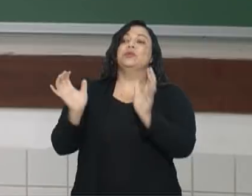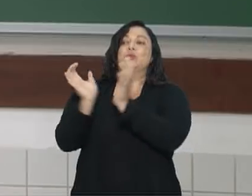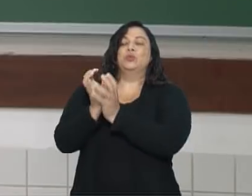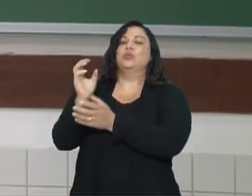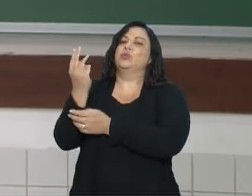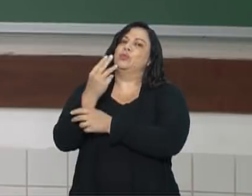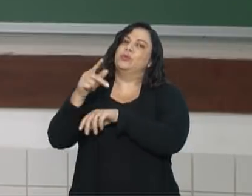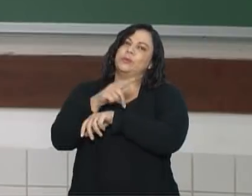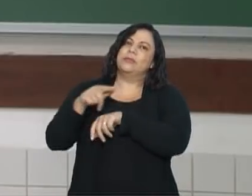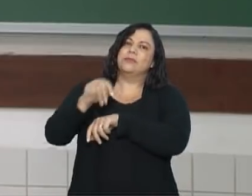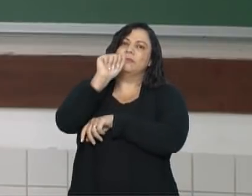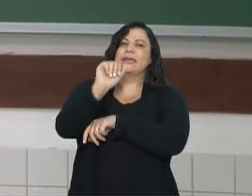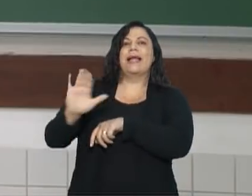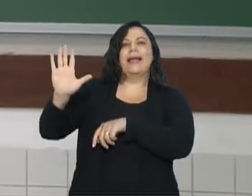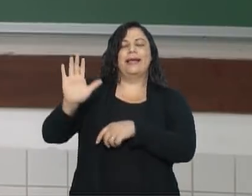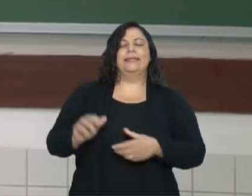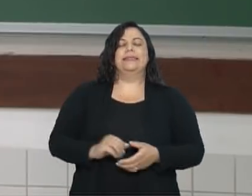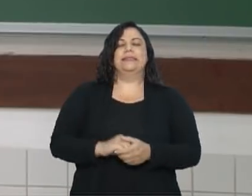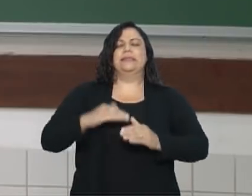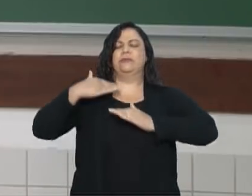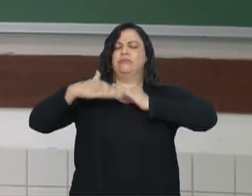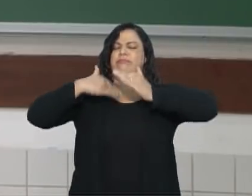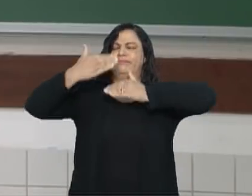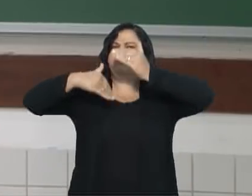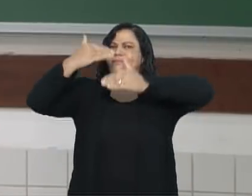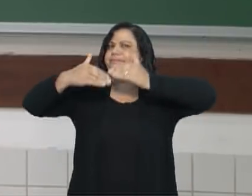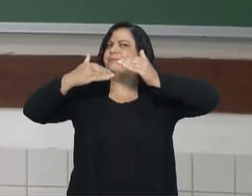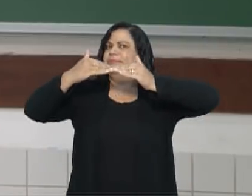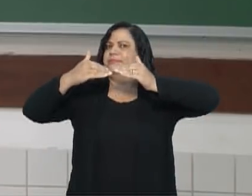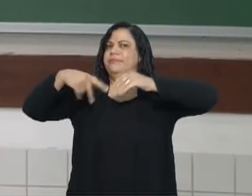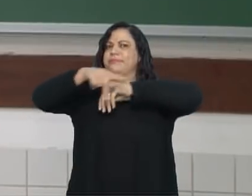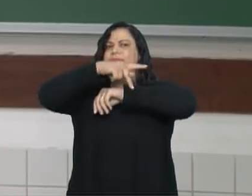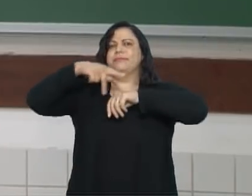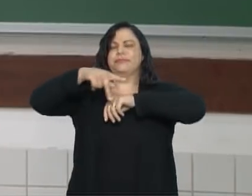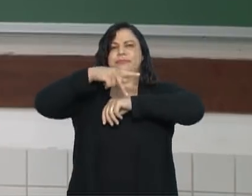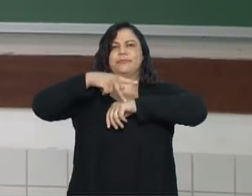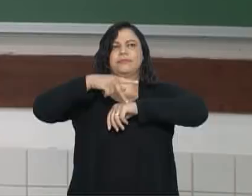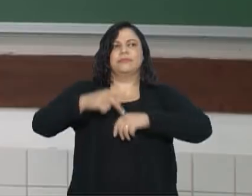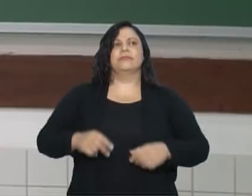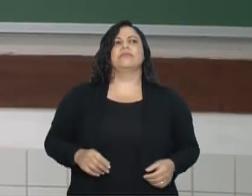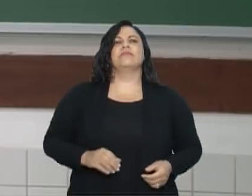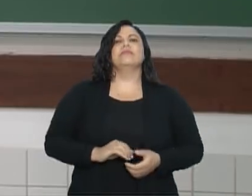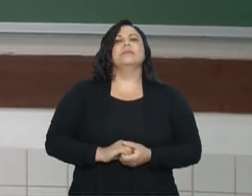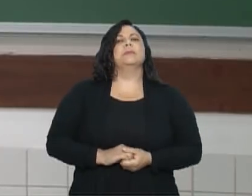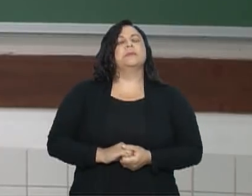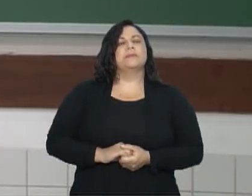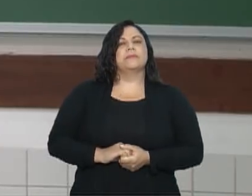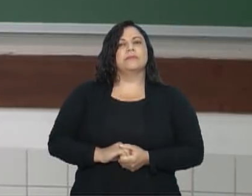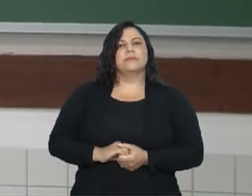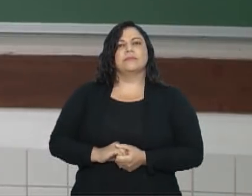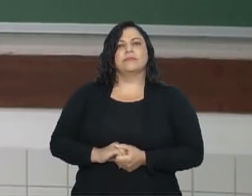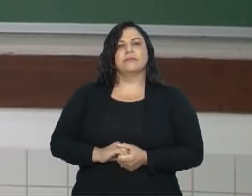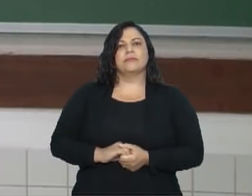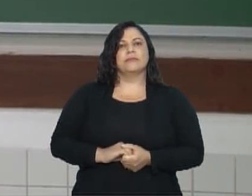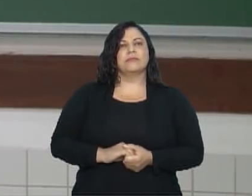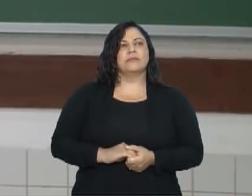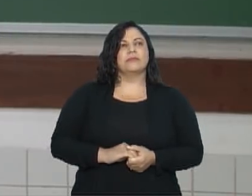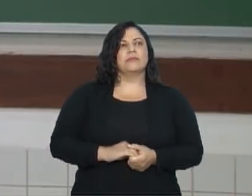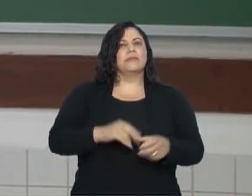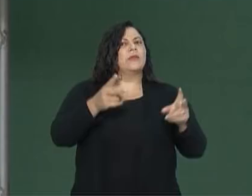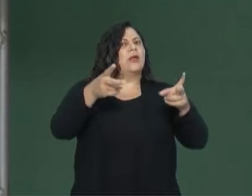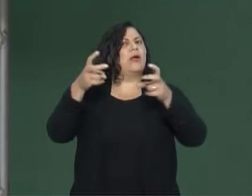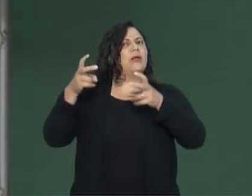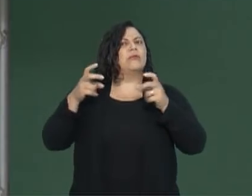resultar? No desenvolvimento do país. E na sequência, olha só, olha como nós